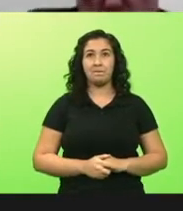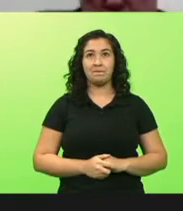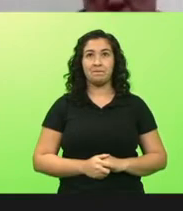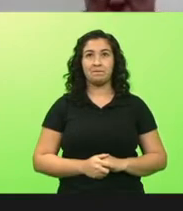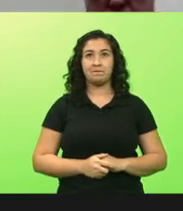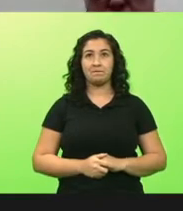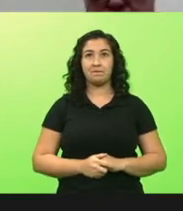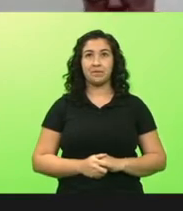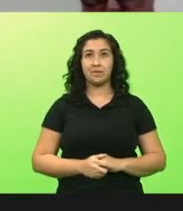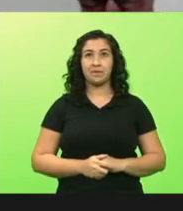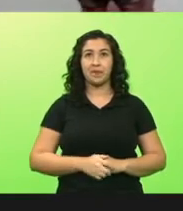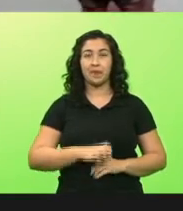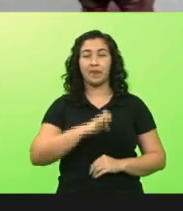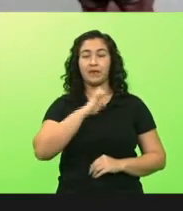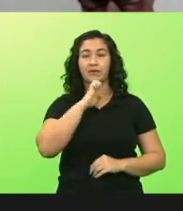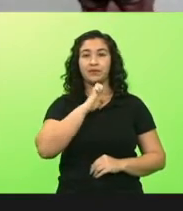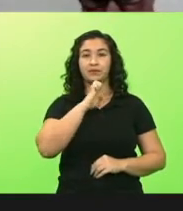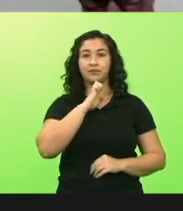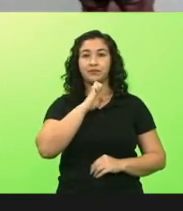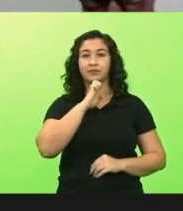Deputado Felipe Estevão.